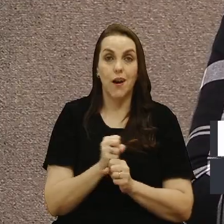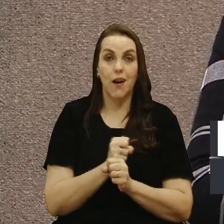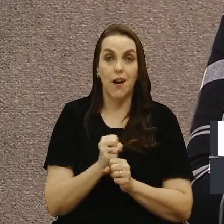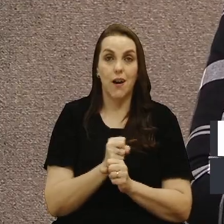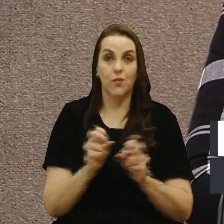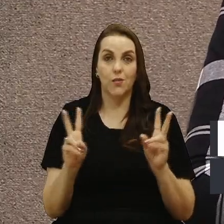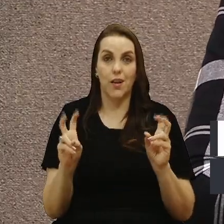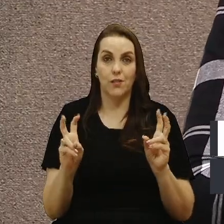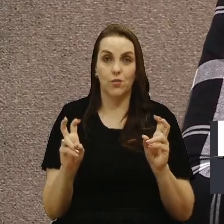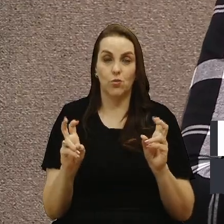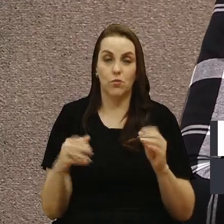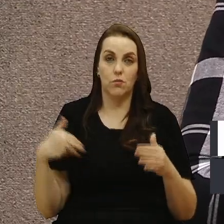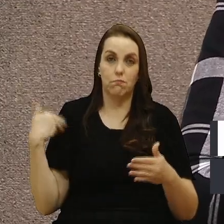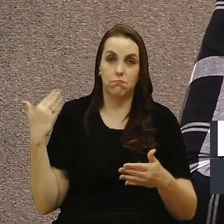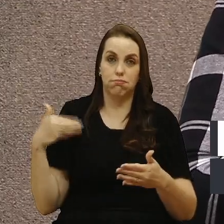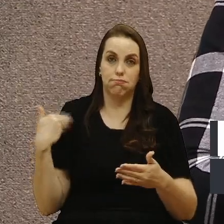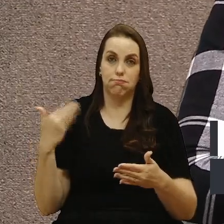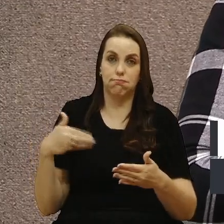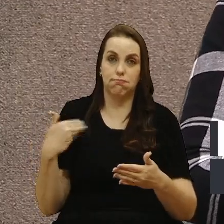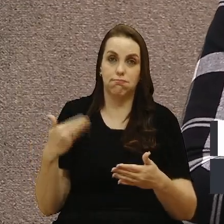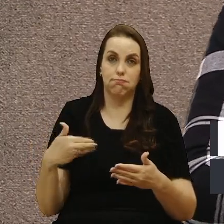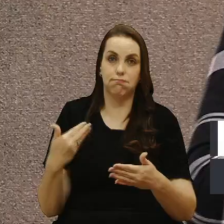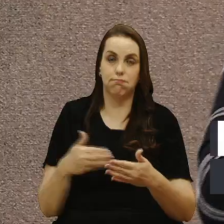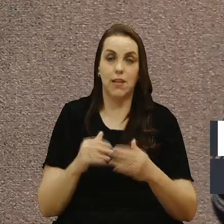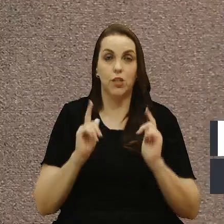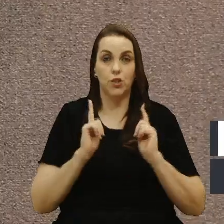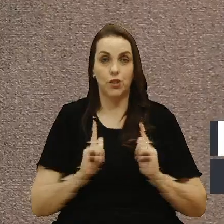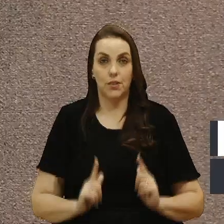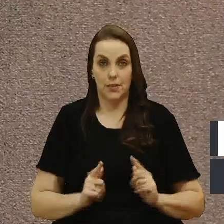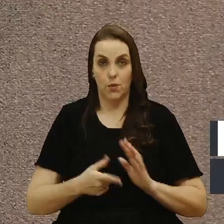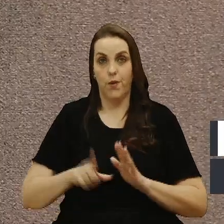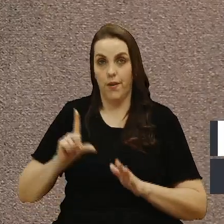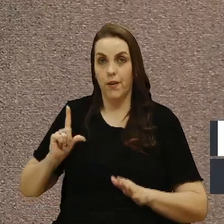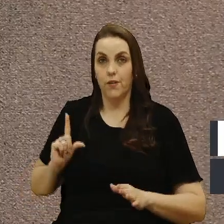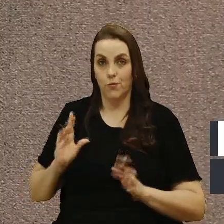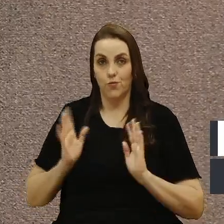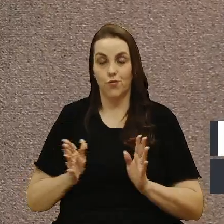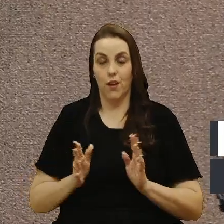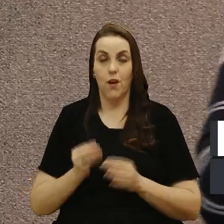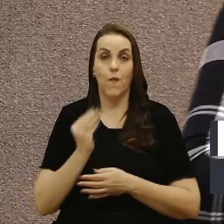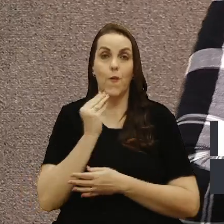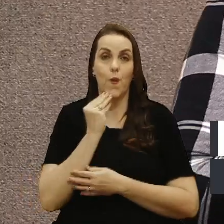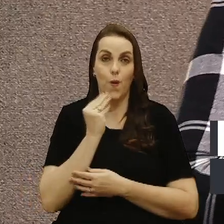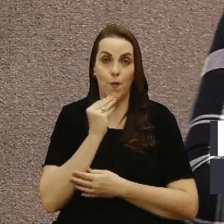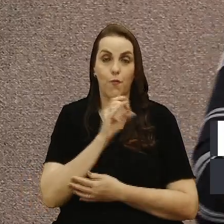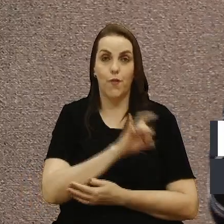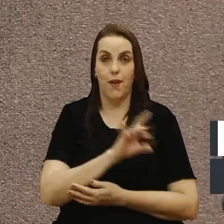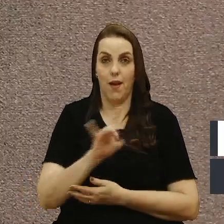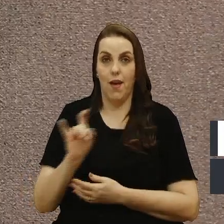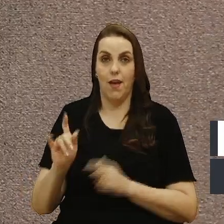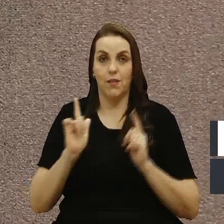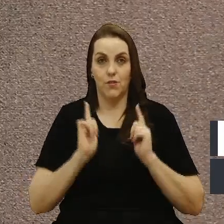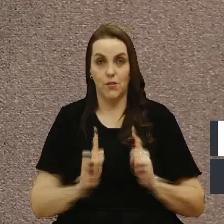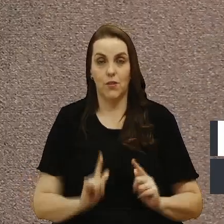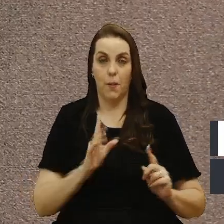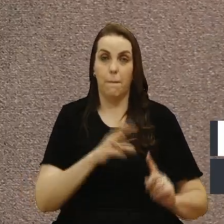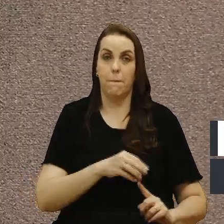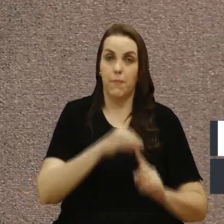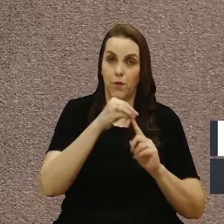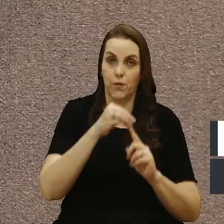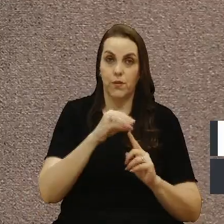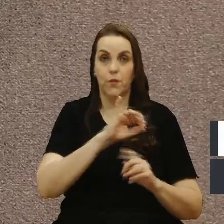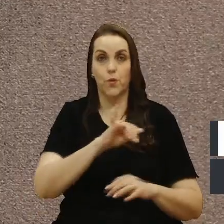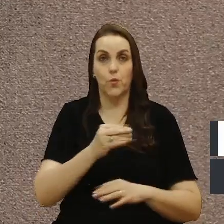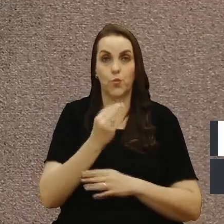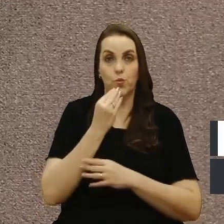sendo tratado, já passou por outras gestões e evidentemente cada gestão tem a sua prioridade, tem as suas oportunidades de fazer ou